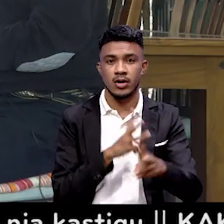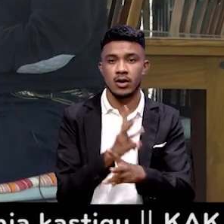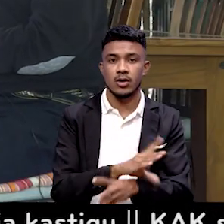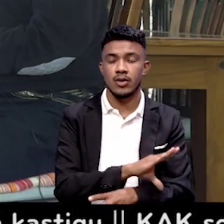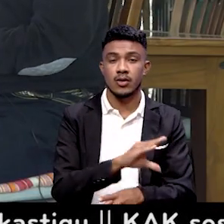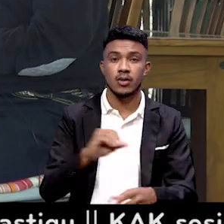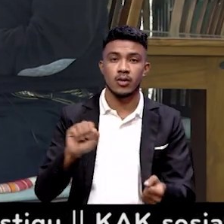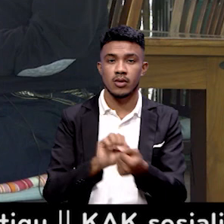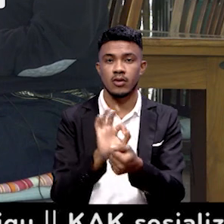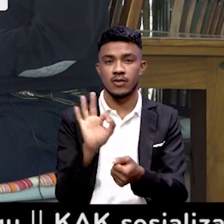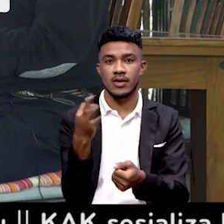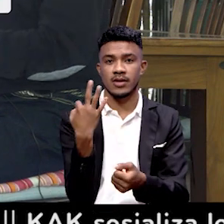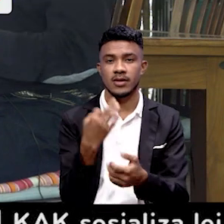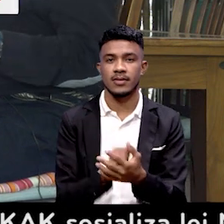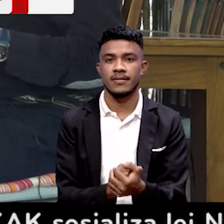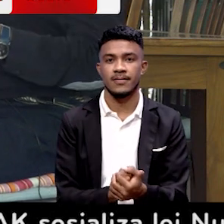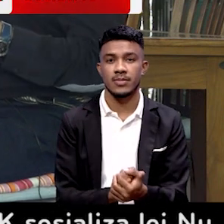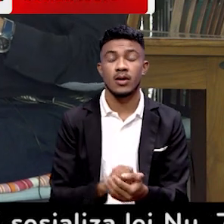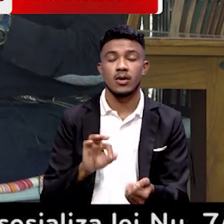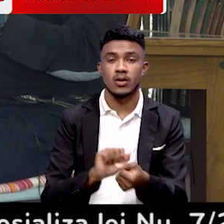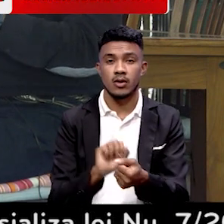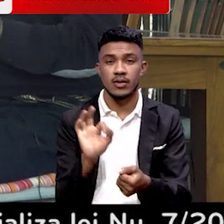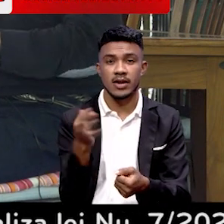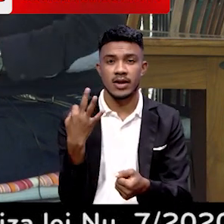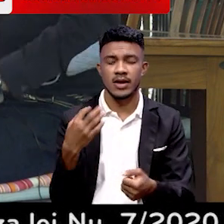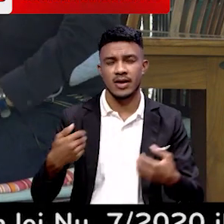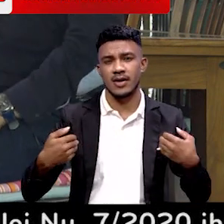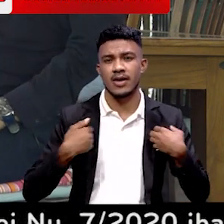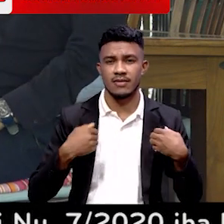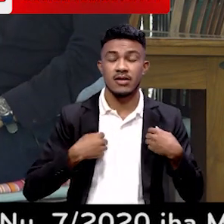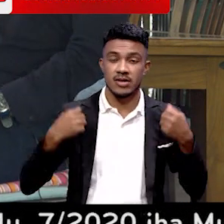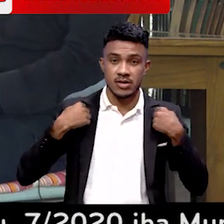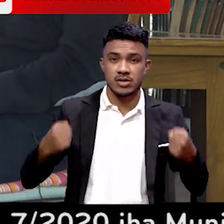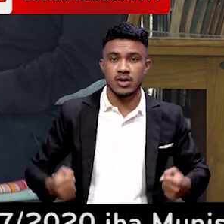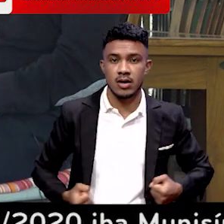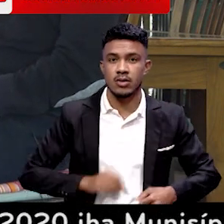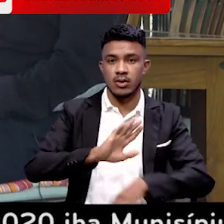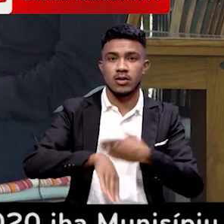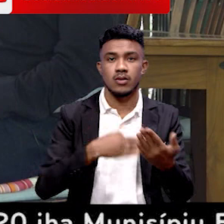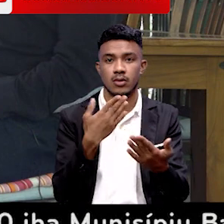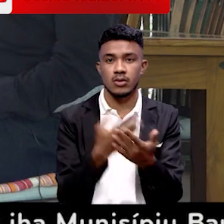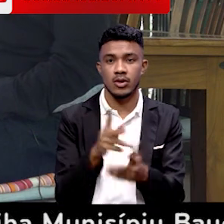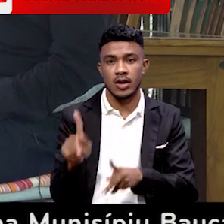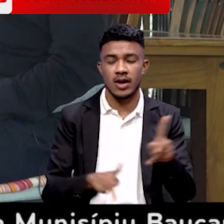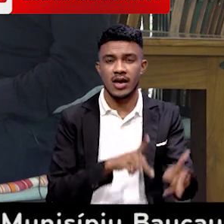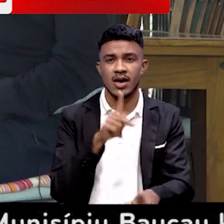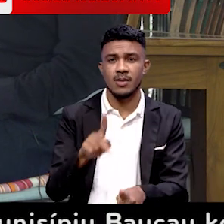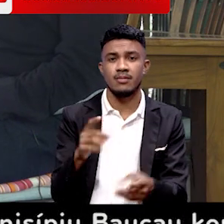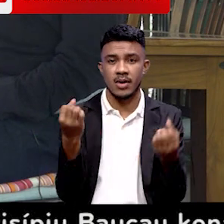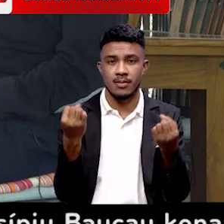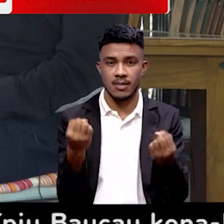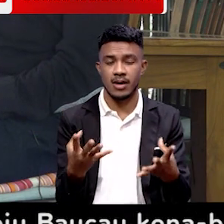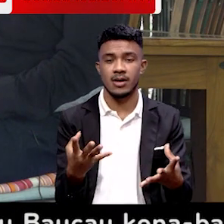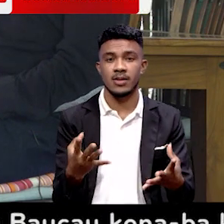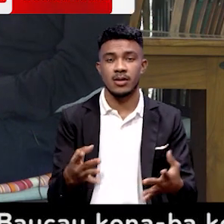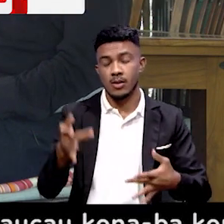Covid. Covid, né, e a impacto saúde pública, é uma ajuda para moras